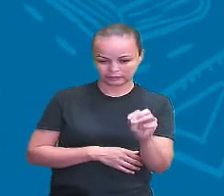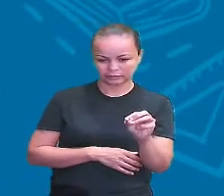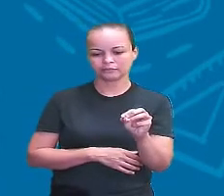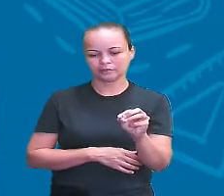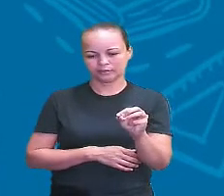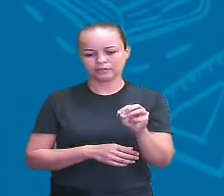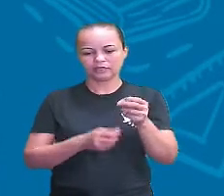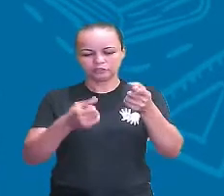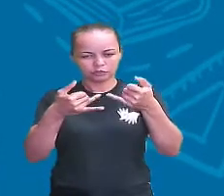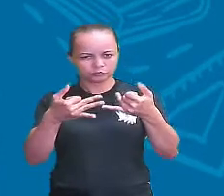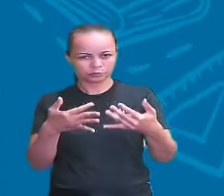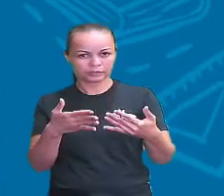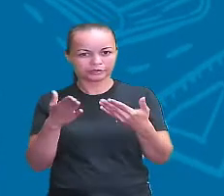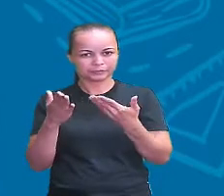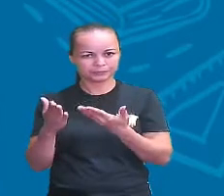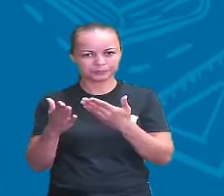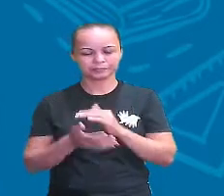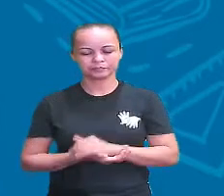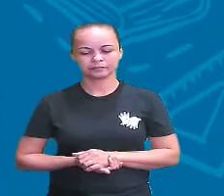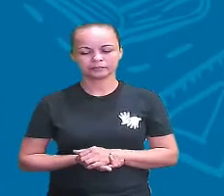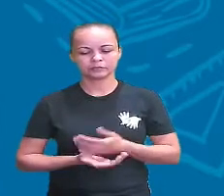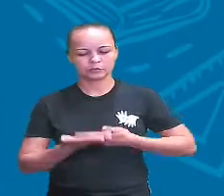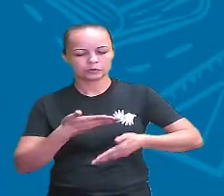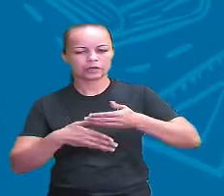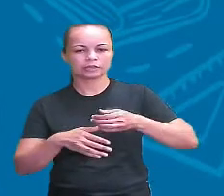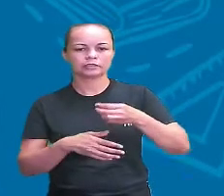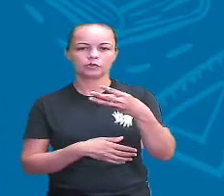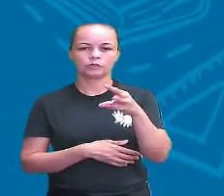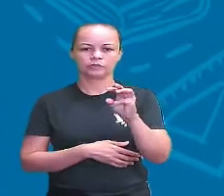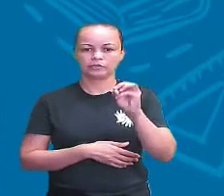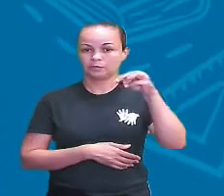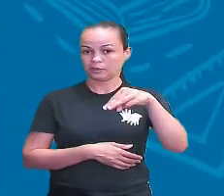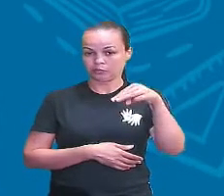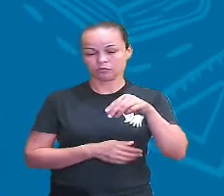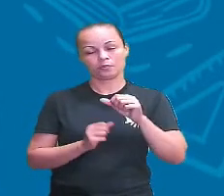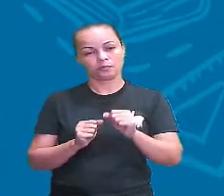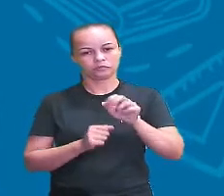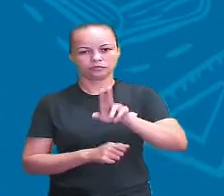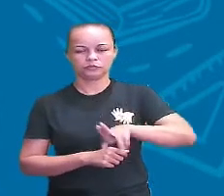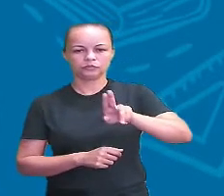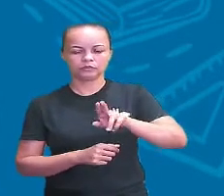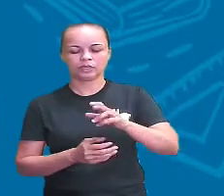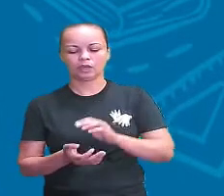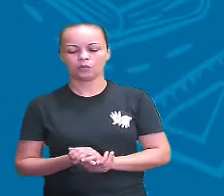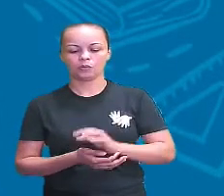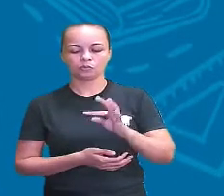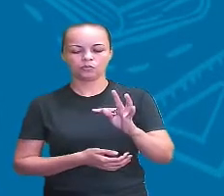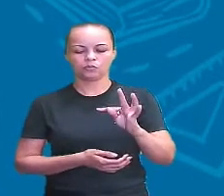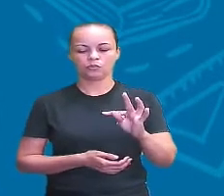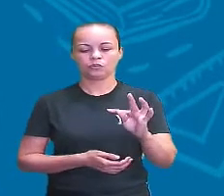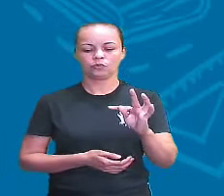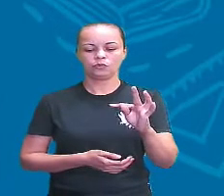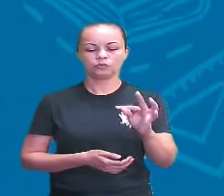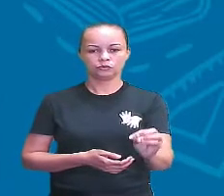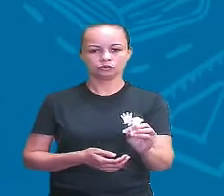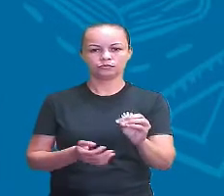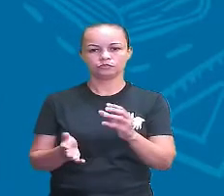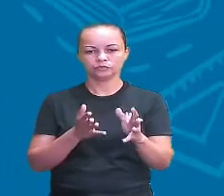11. Também, gente, com relação aí aos 30 minutos, a gente pode utilizar o to, que é exatamente o que diz